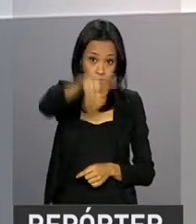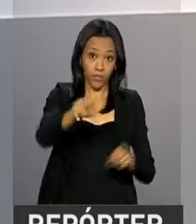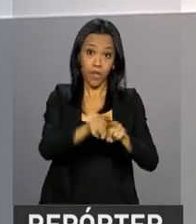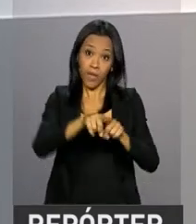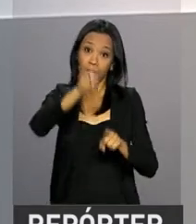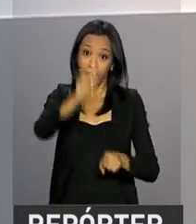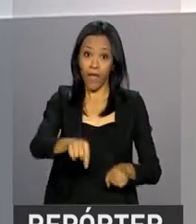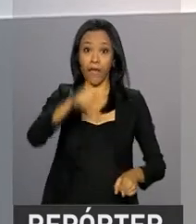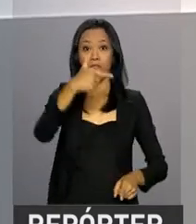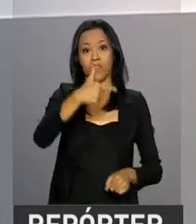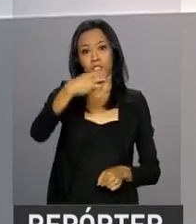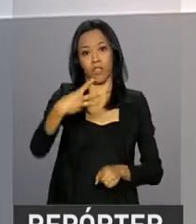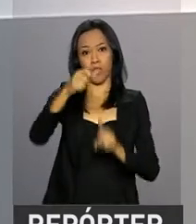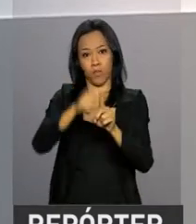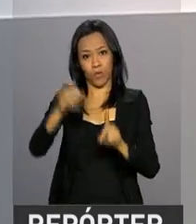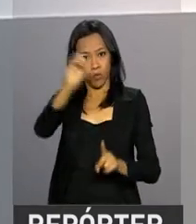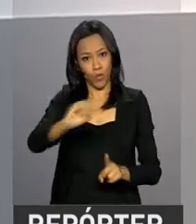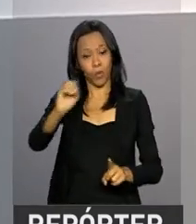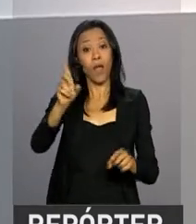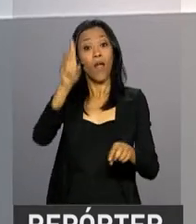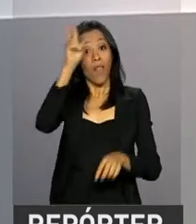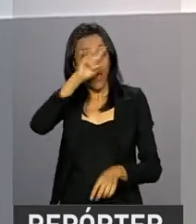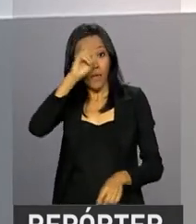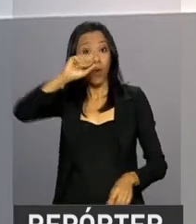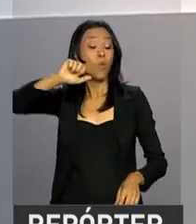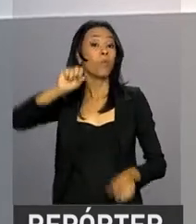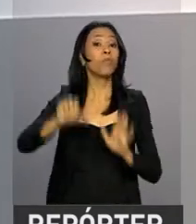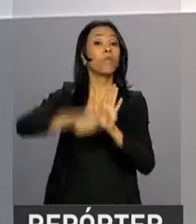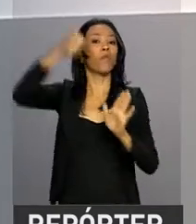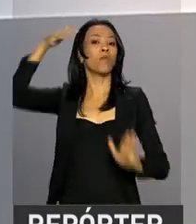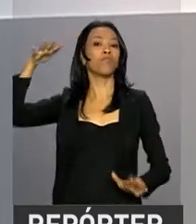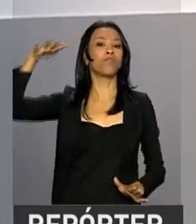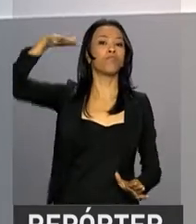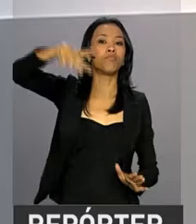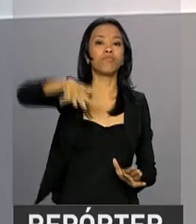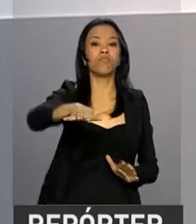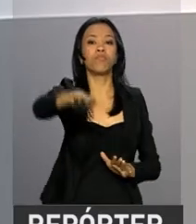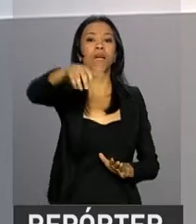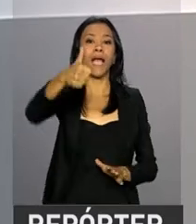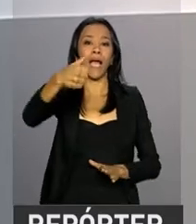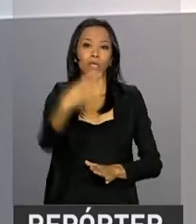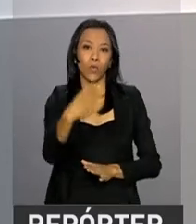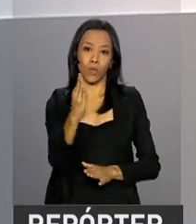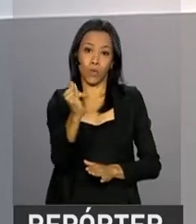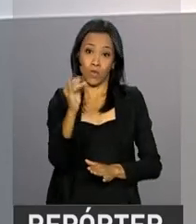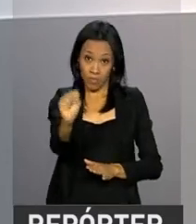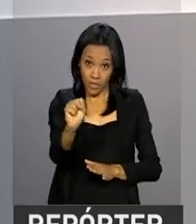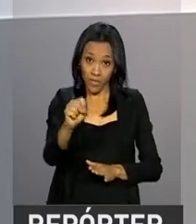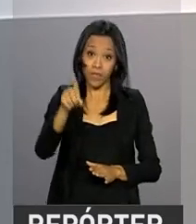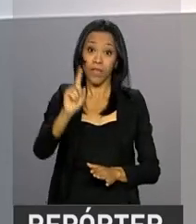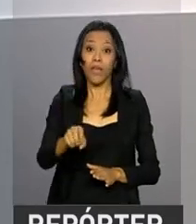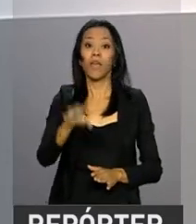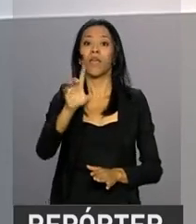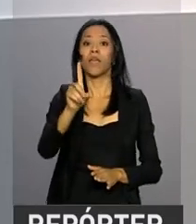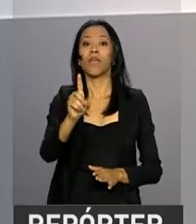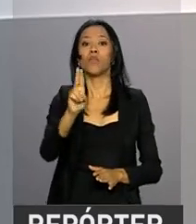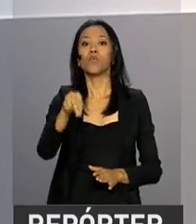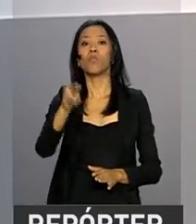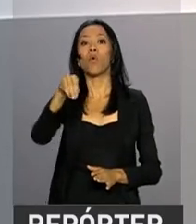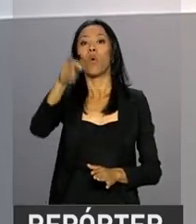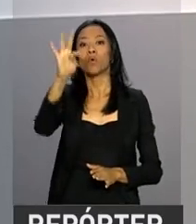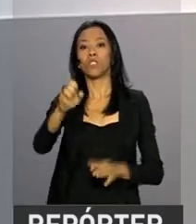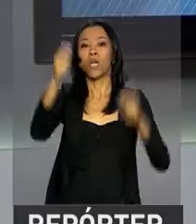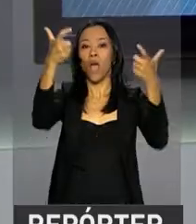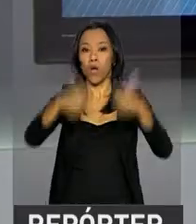23 de outubro a data lembra o primeiro vôo do 14 bis realizado por alberto santos do bom em 1906 em